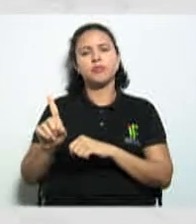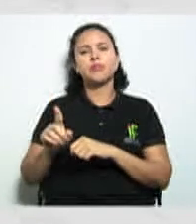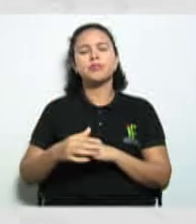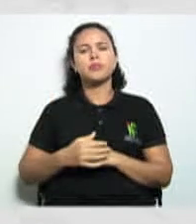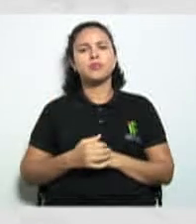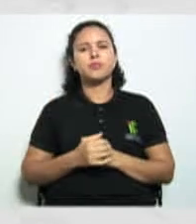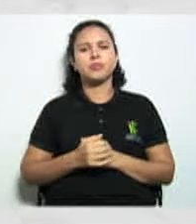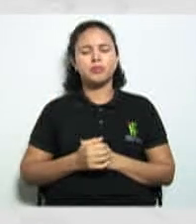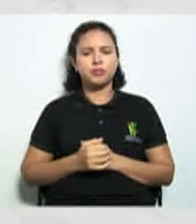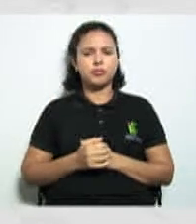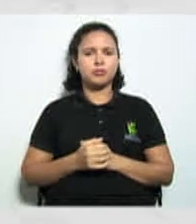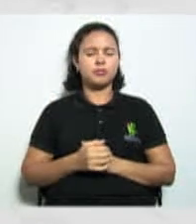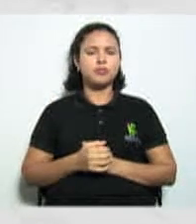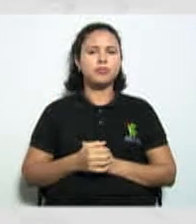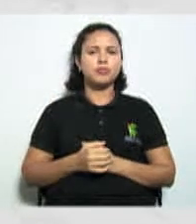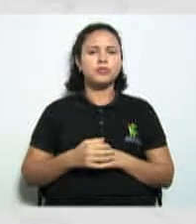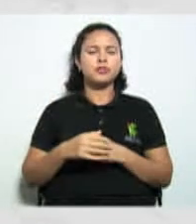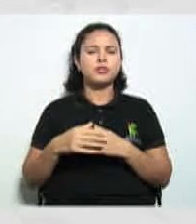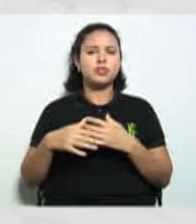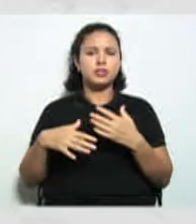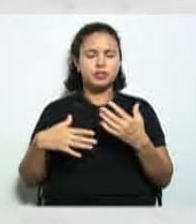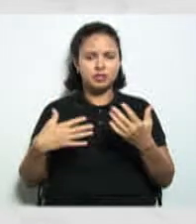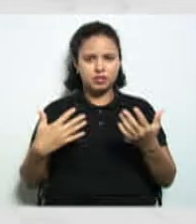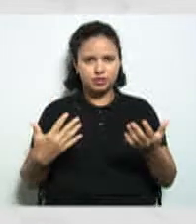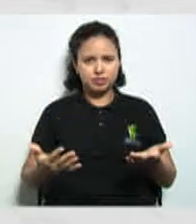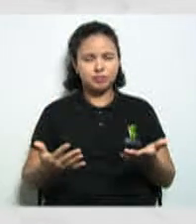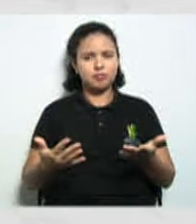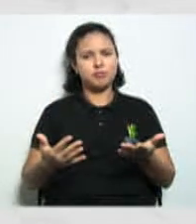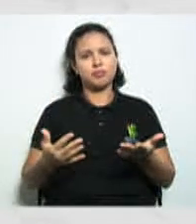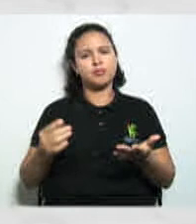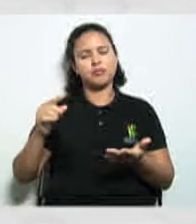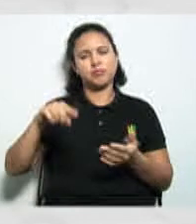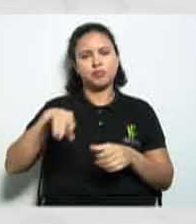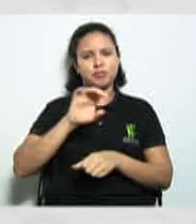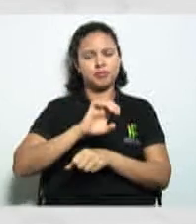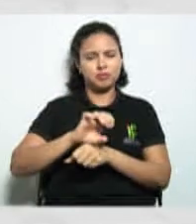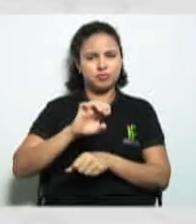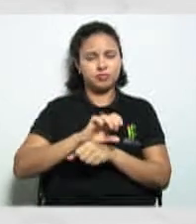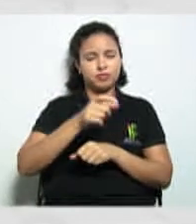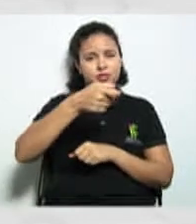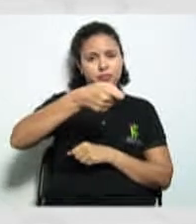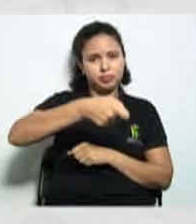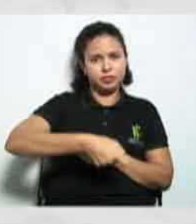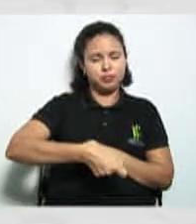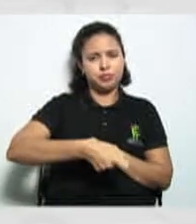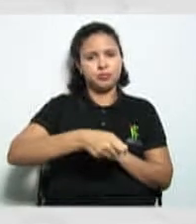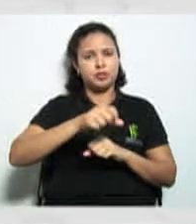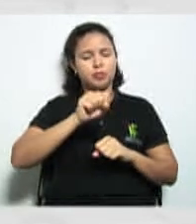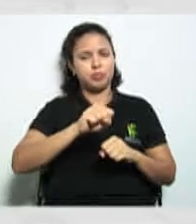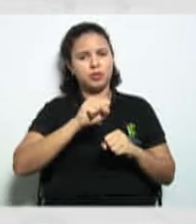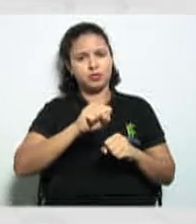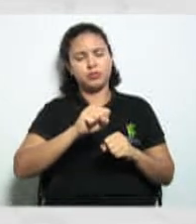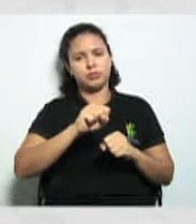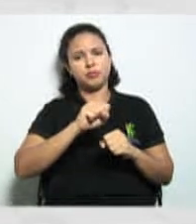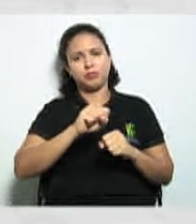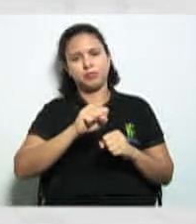é obrigatório a bolsa. E no não obrigatório, é obrigatória a bolsa. Então, os tipos de